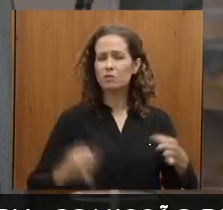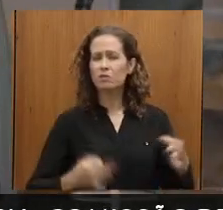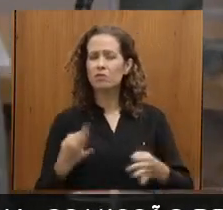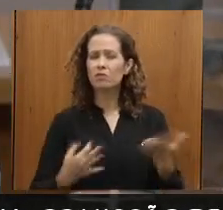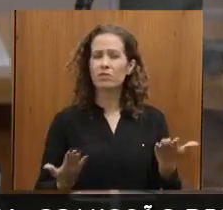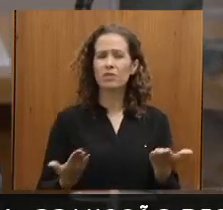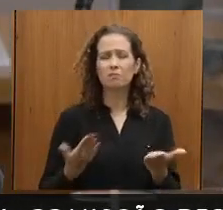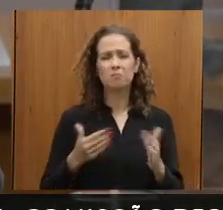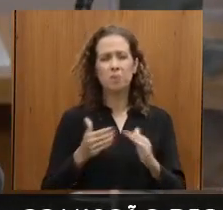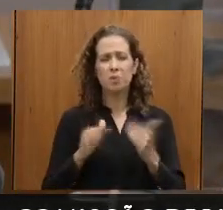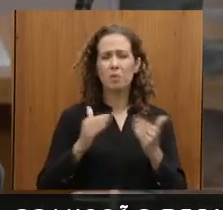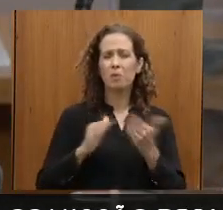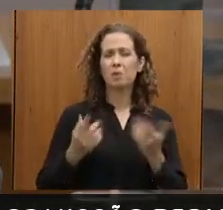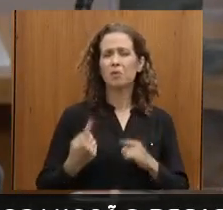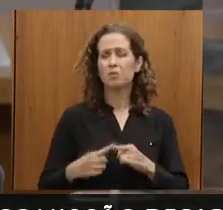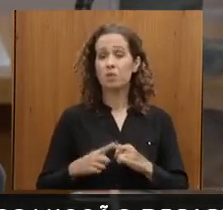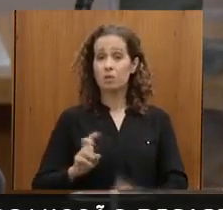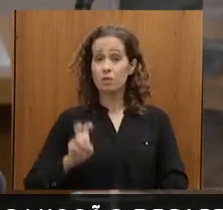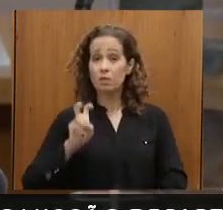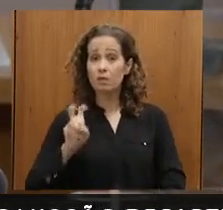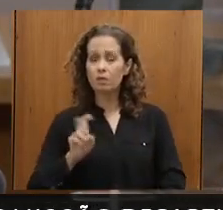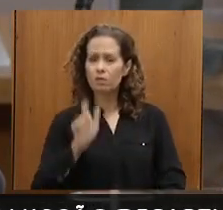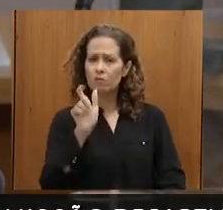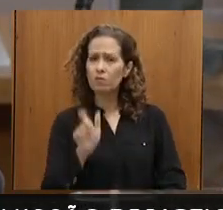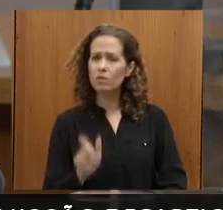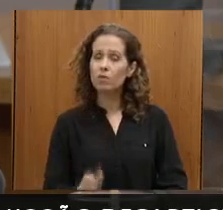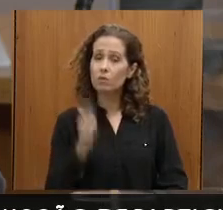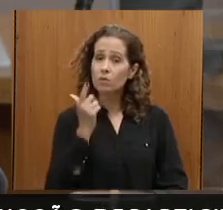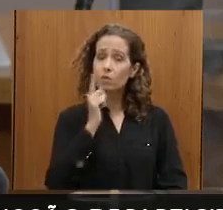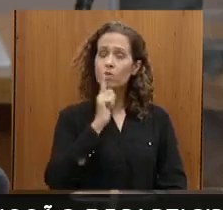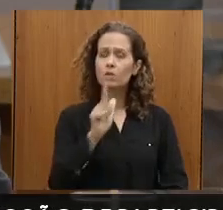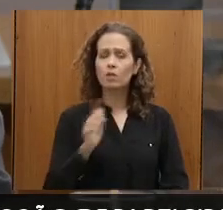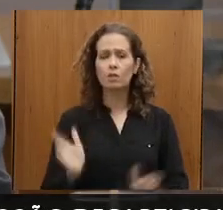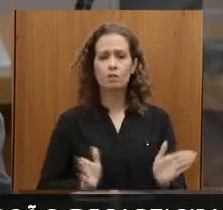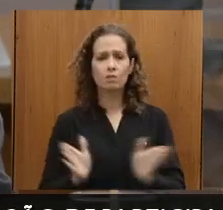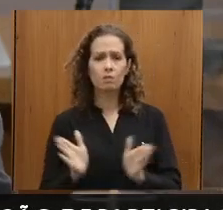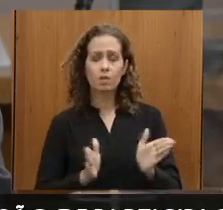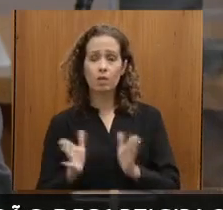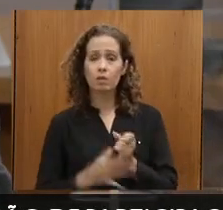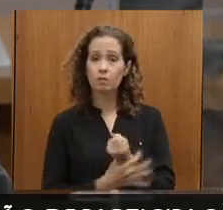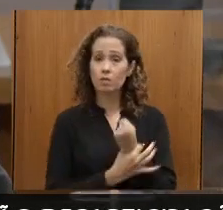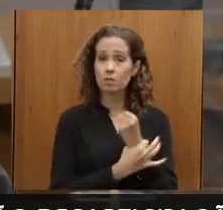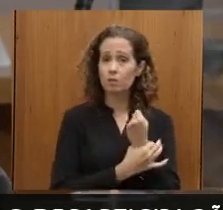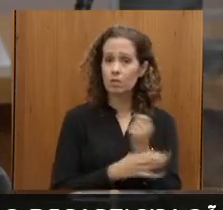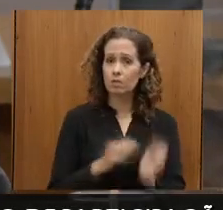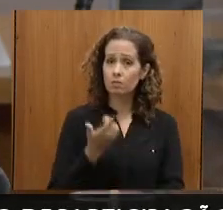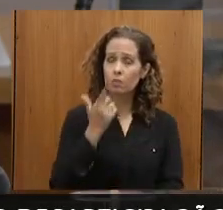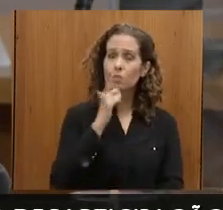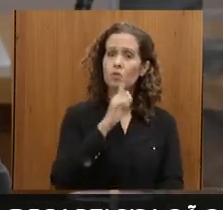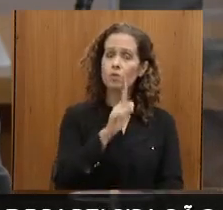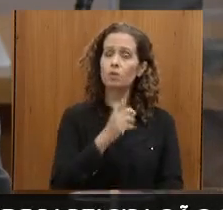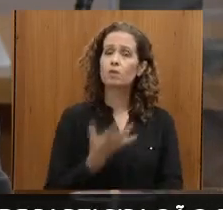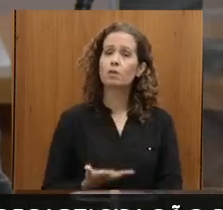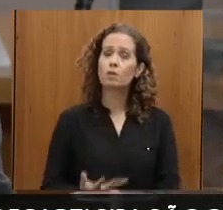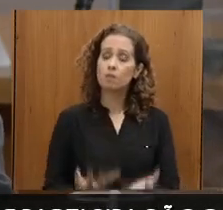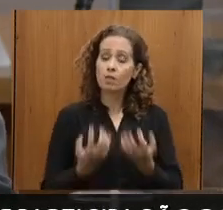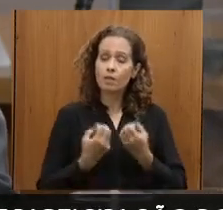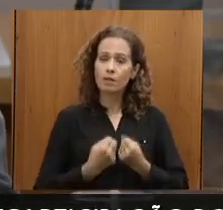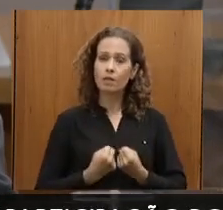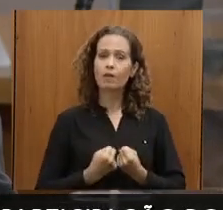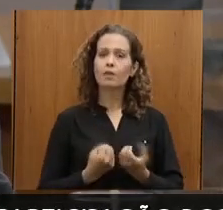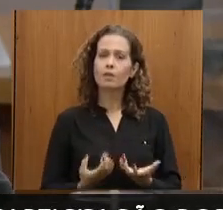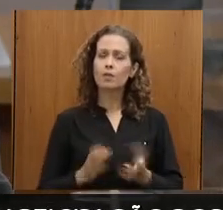cinco desses sindicalistas conseguiram, através de mandato, mandato de segurança, serem restabelecidos nessa